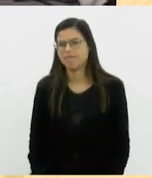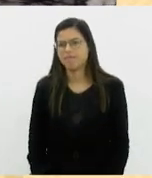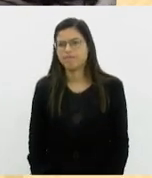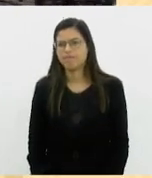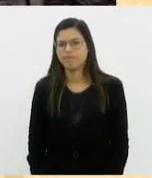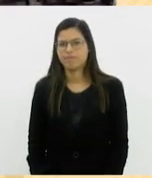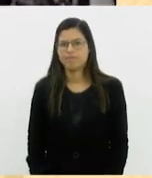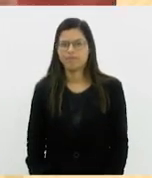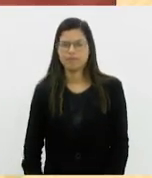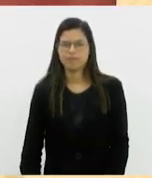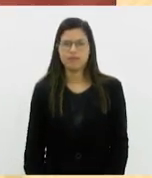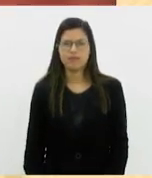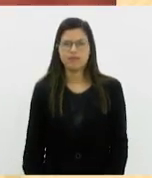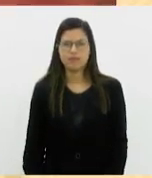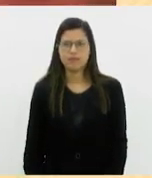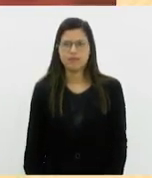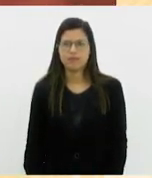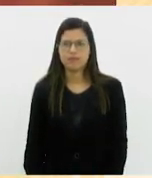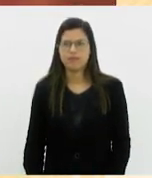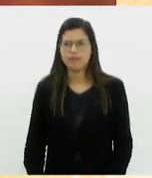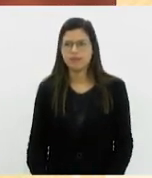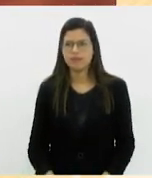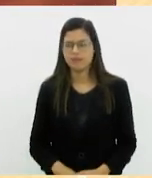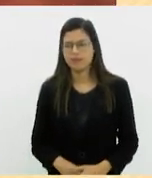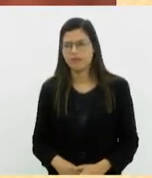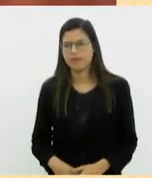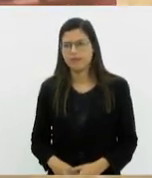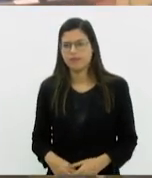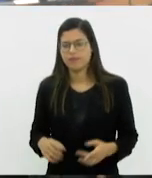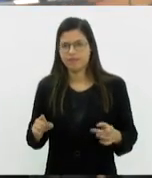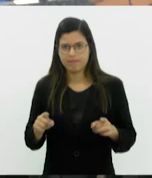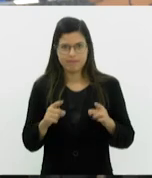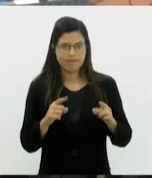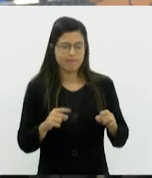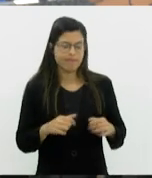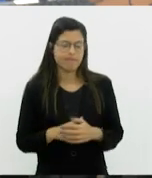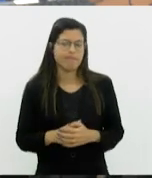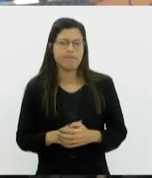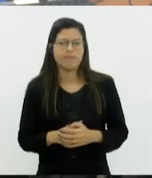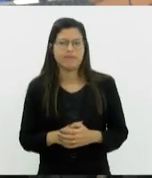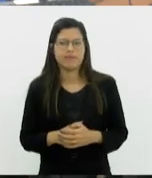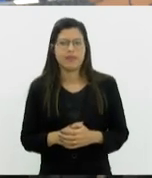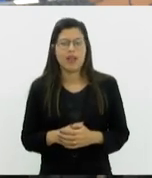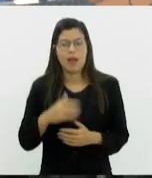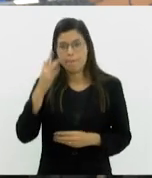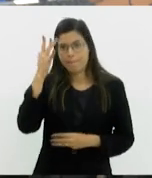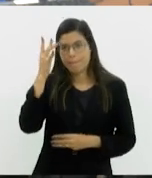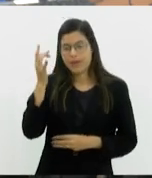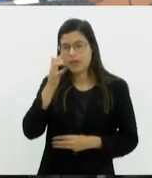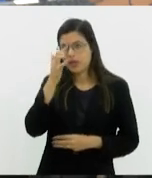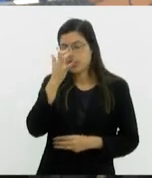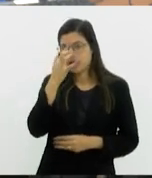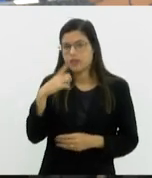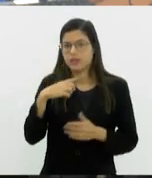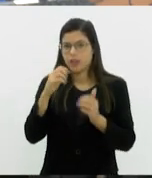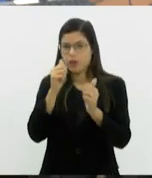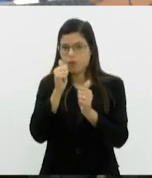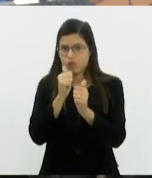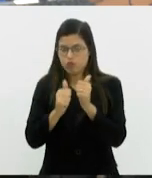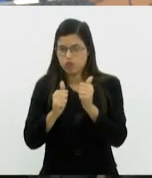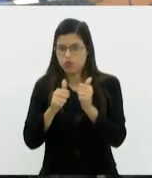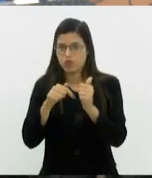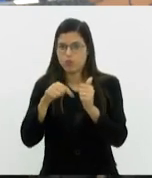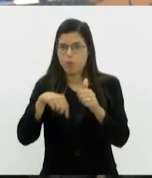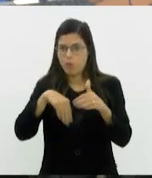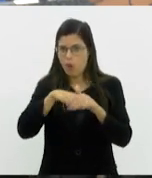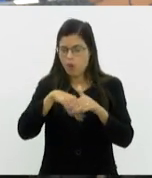me defendo com barba de bode, espada de São Jorge ao fazer minha alegria. E amanhã tem futebol aqui na TV Alerj.